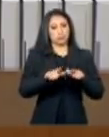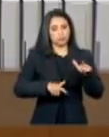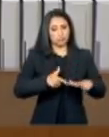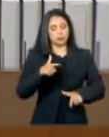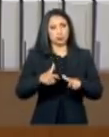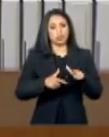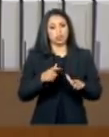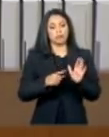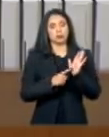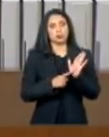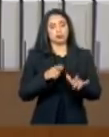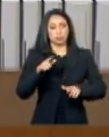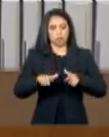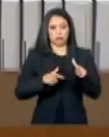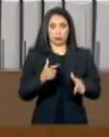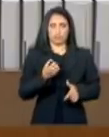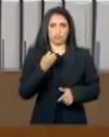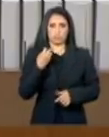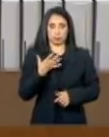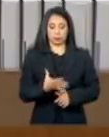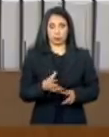demonstram seu trabalho